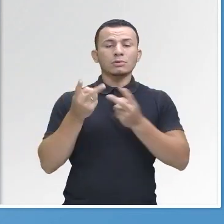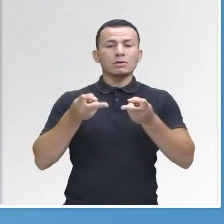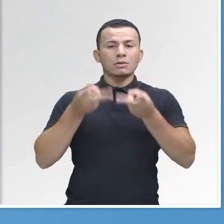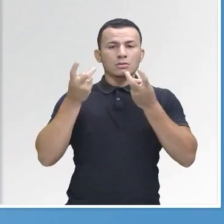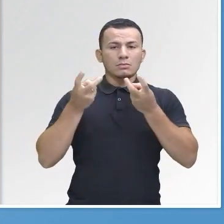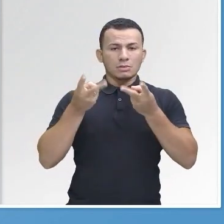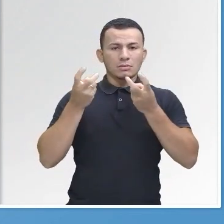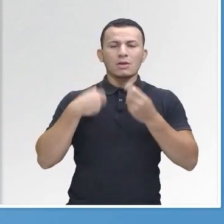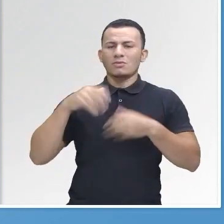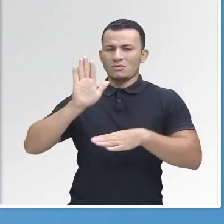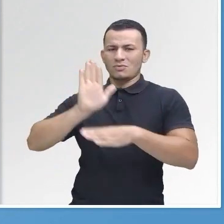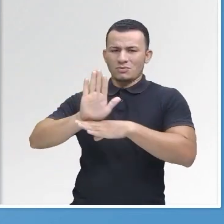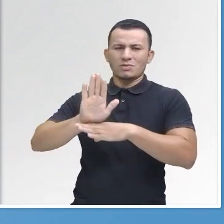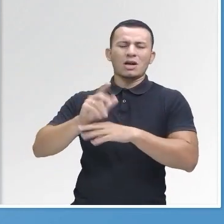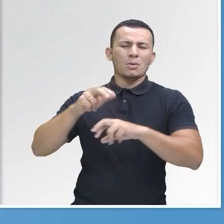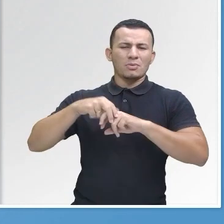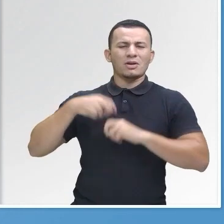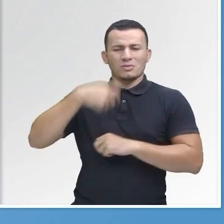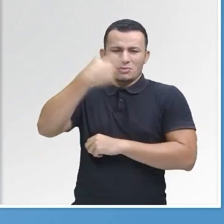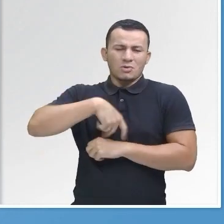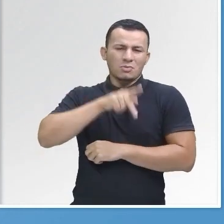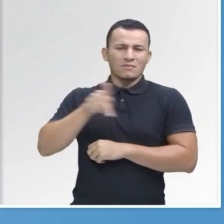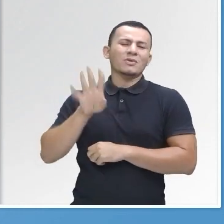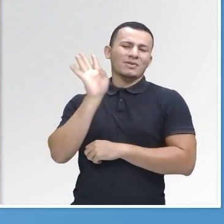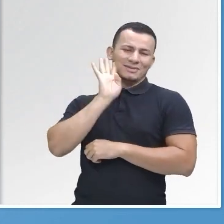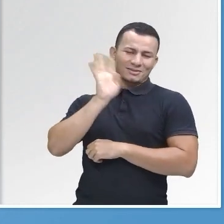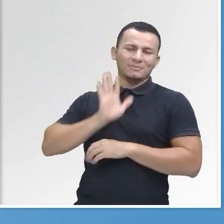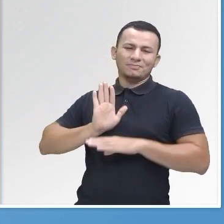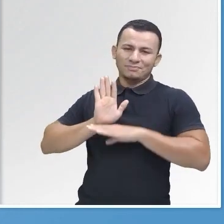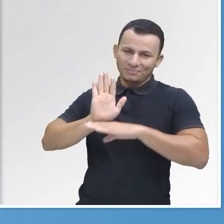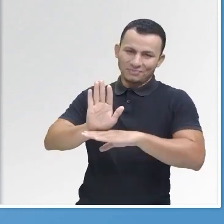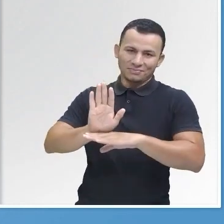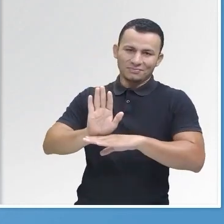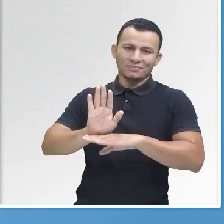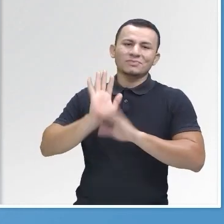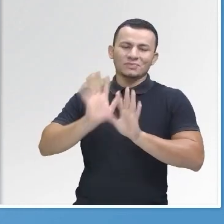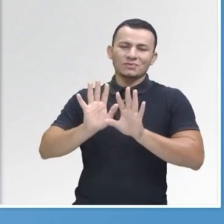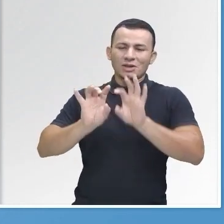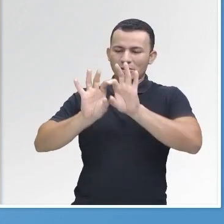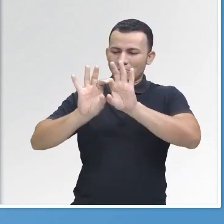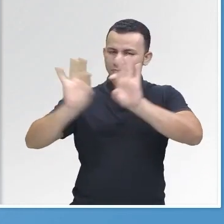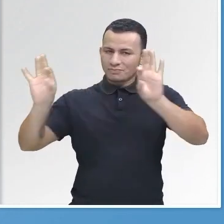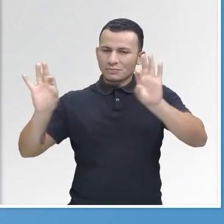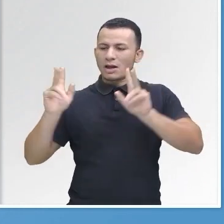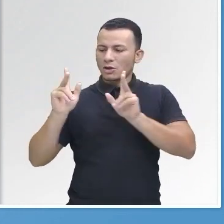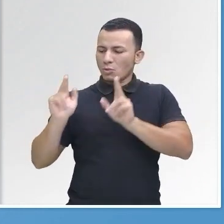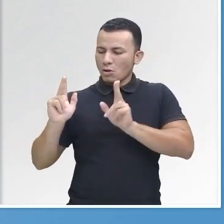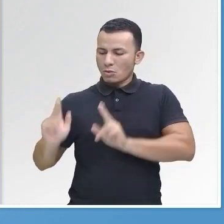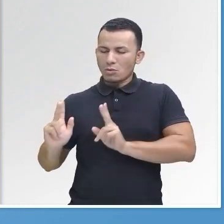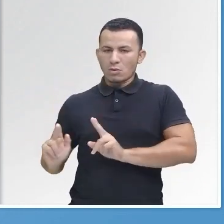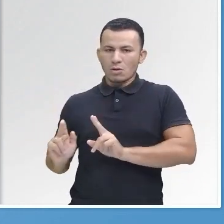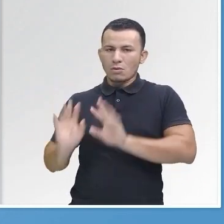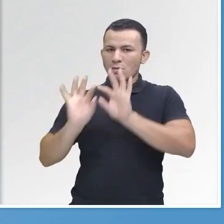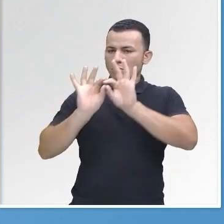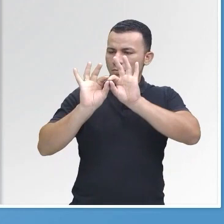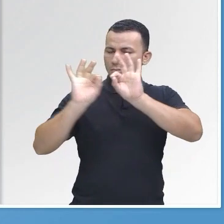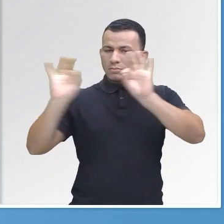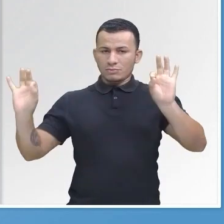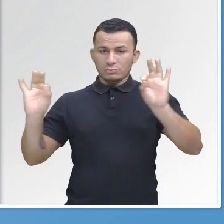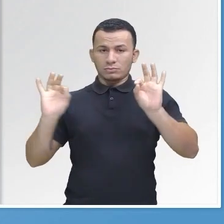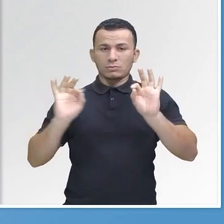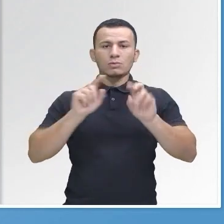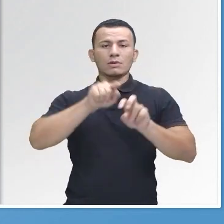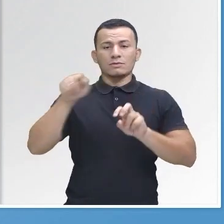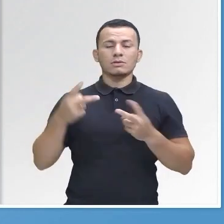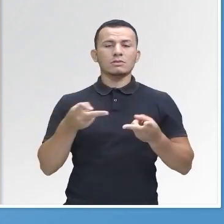já ajudei vocês porque eu sou um professor muito bonzinho, eu já dividi a corda em partes iguais, né? Então, percebam o